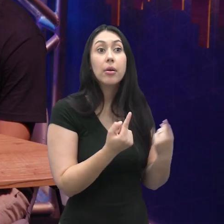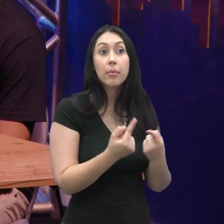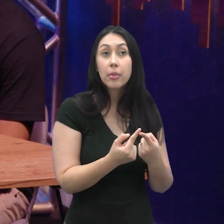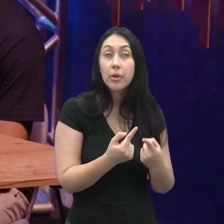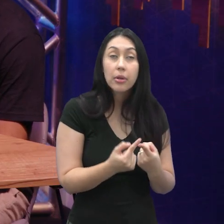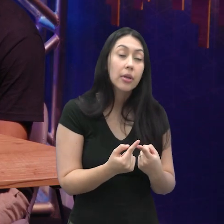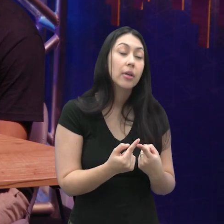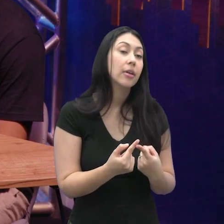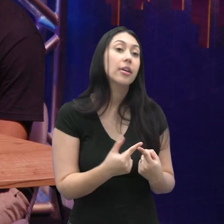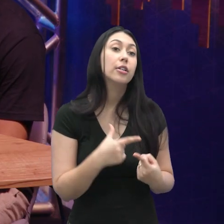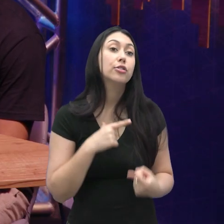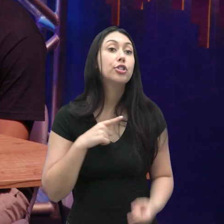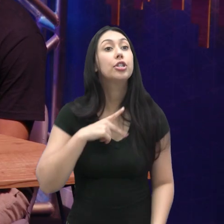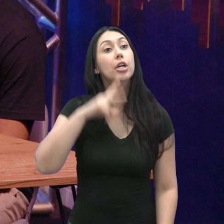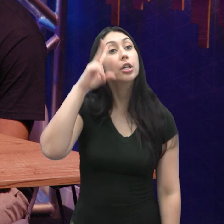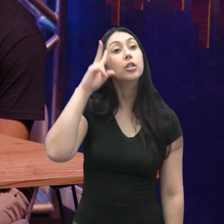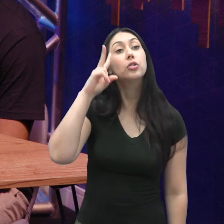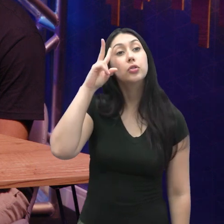né,